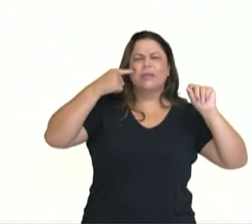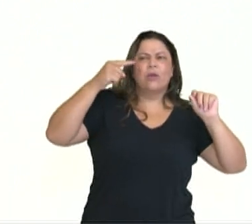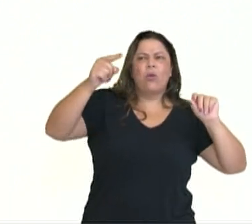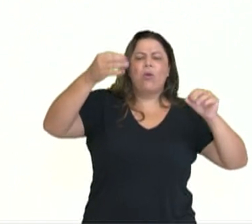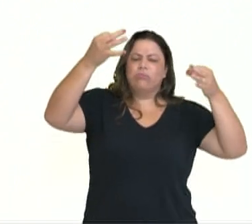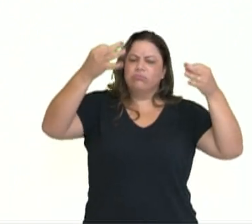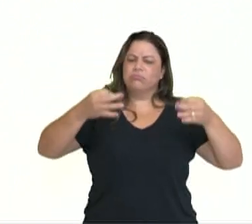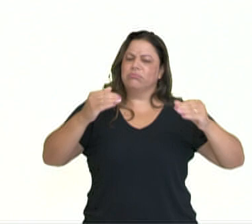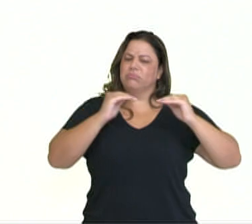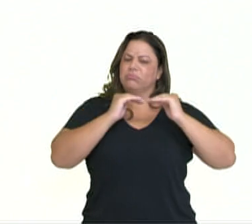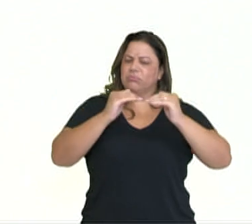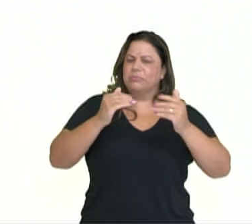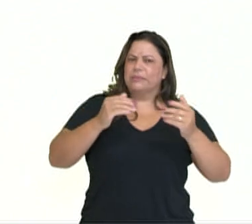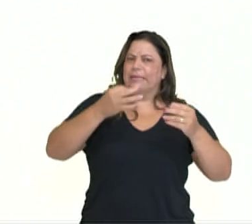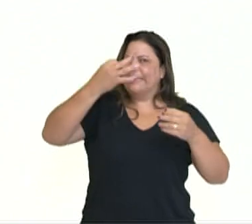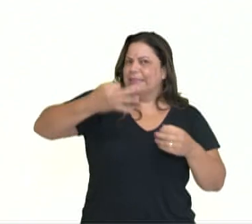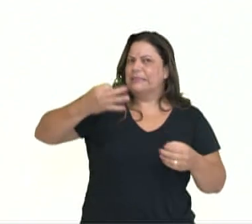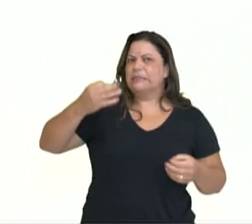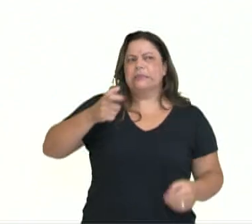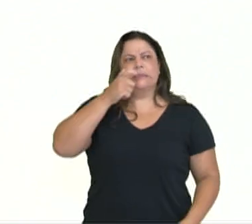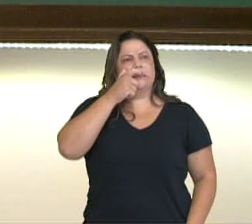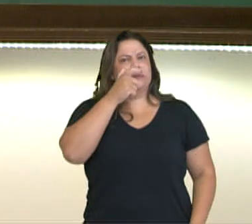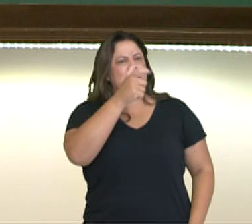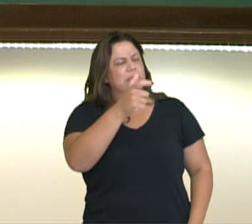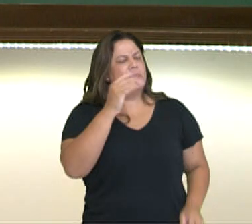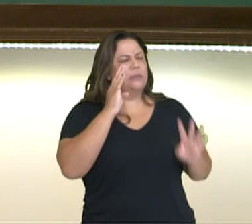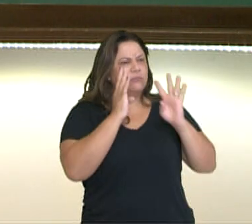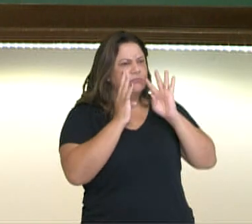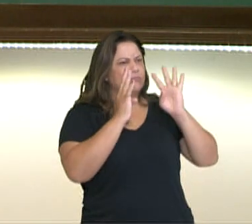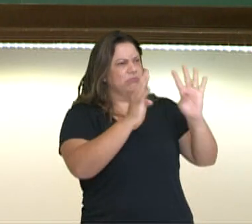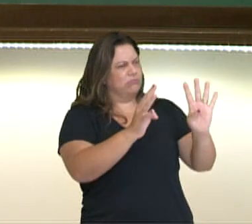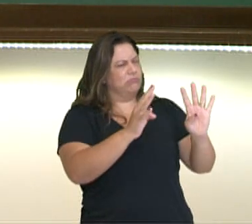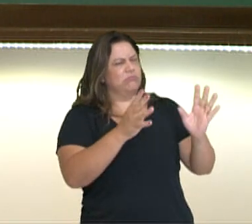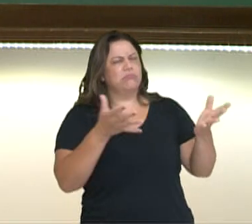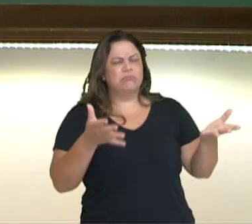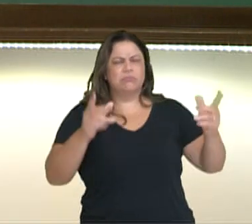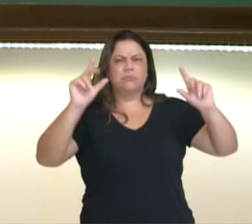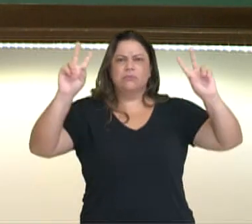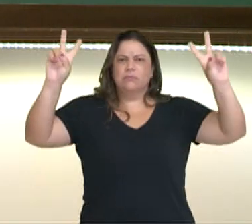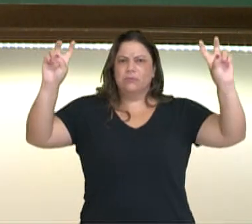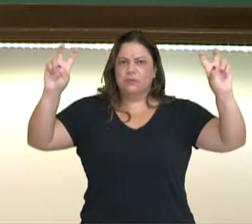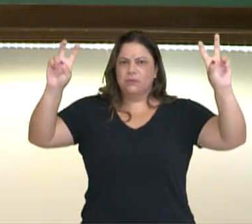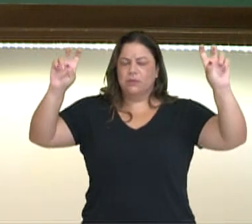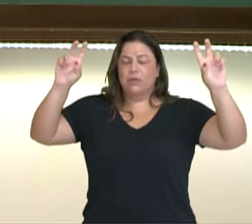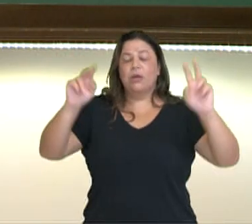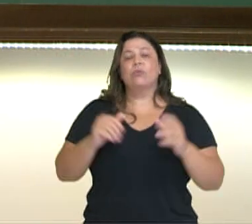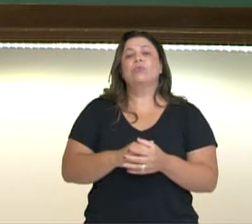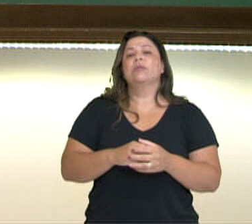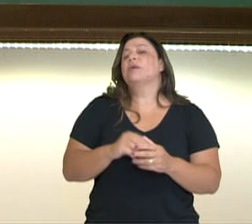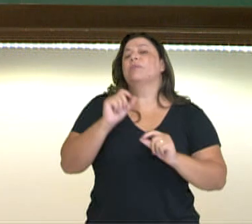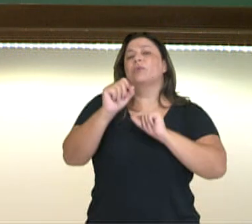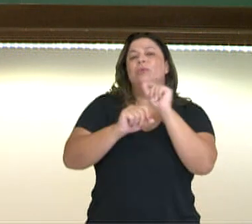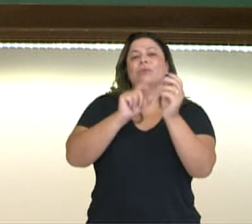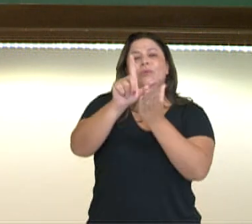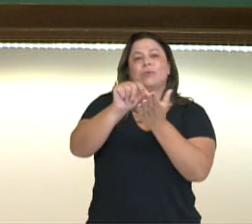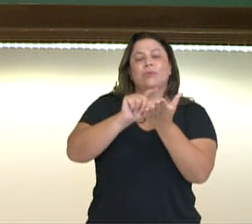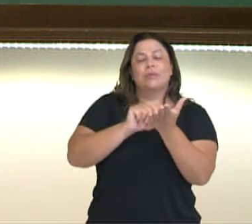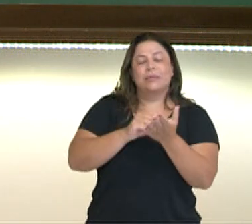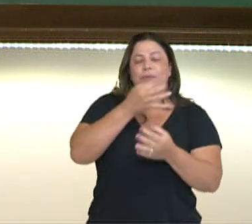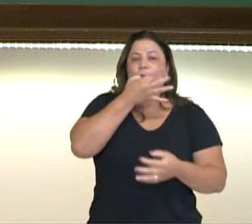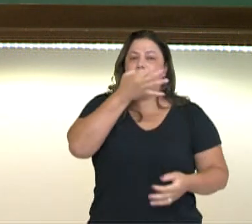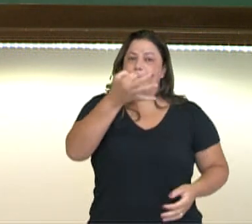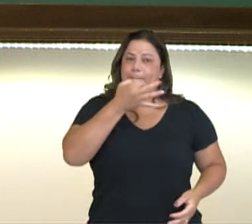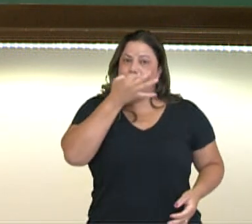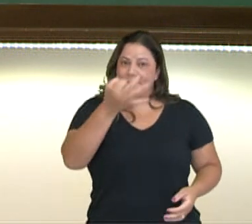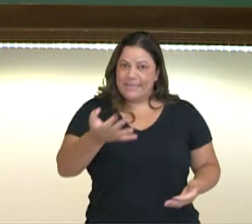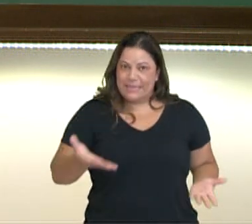título adequado, interessante, instigante sobre o tema do teu artigo de opinião.